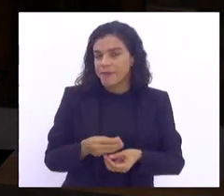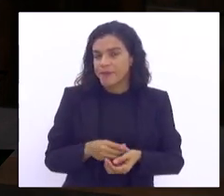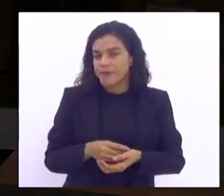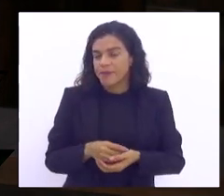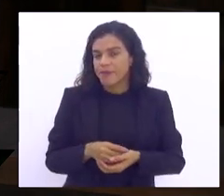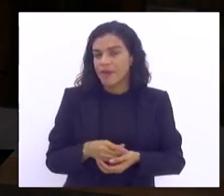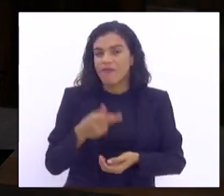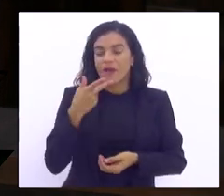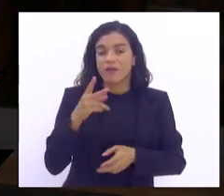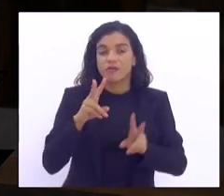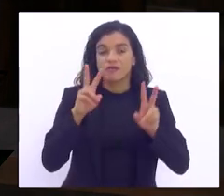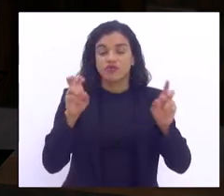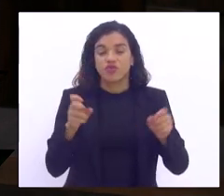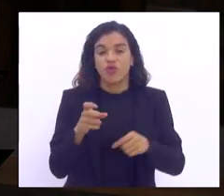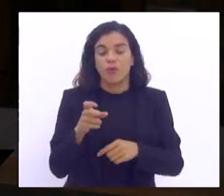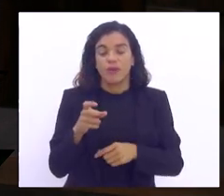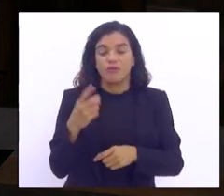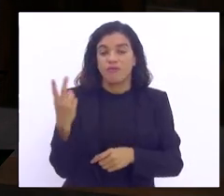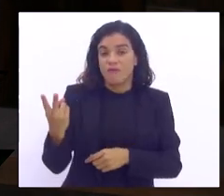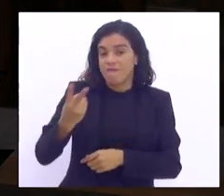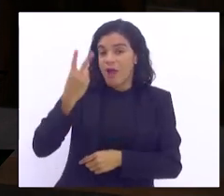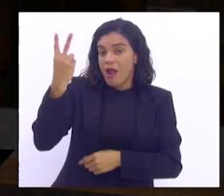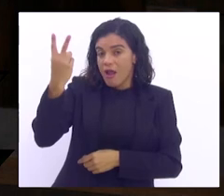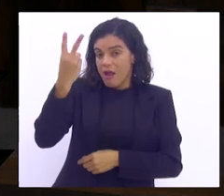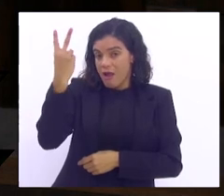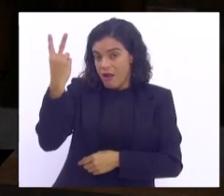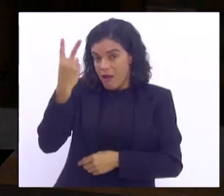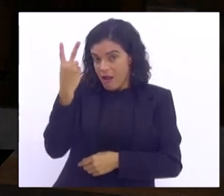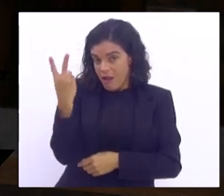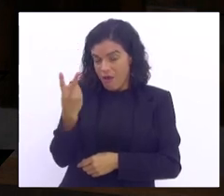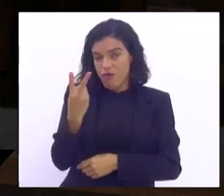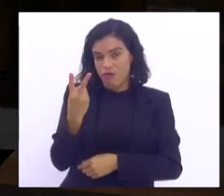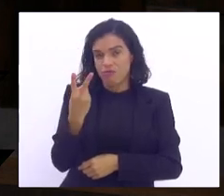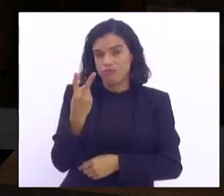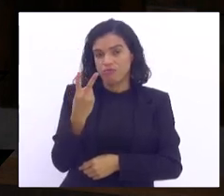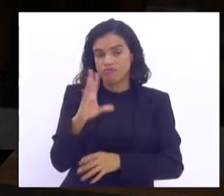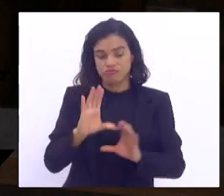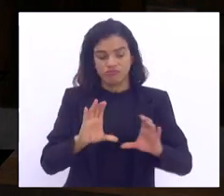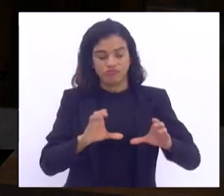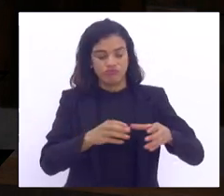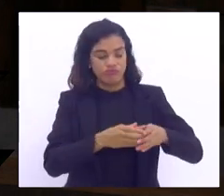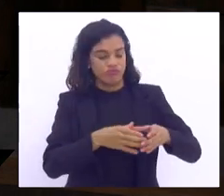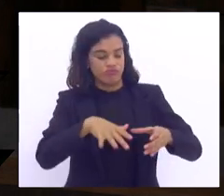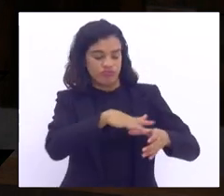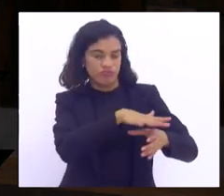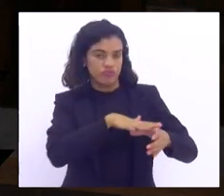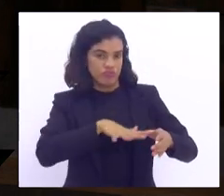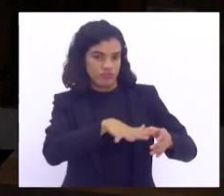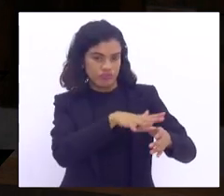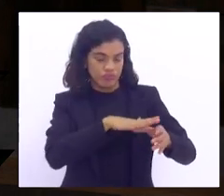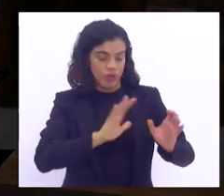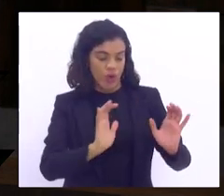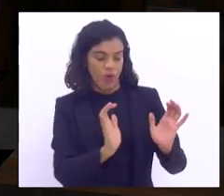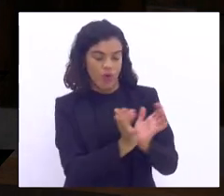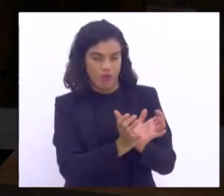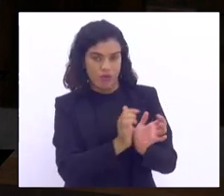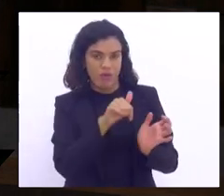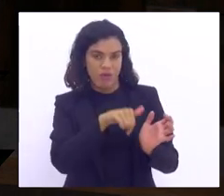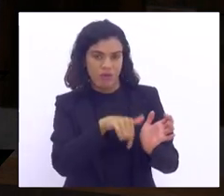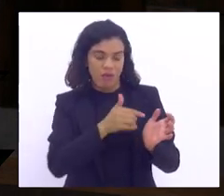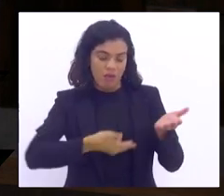quando ele fala do valor comunitário, que se houver um valor comunitário, ou seja,